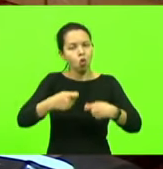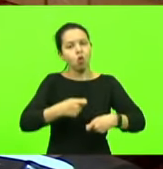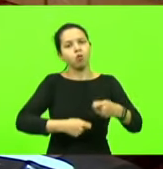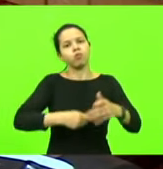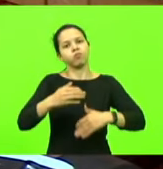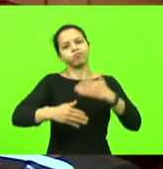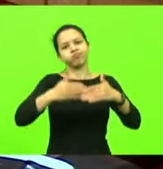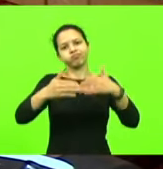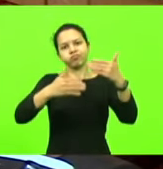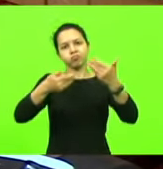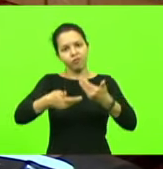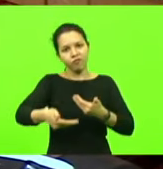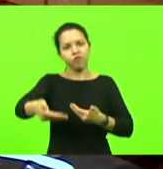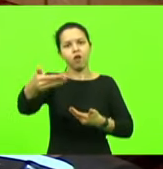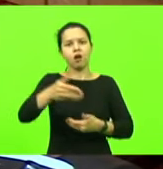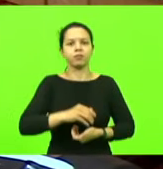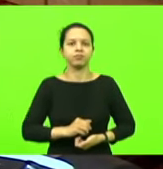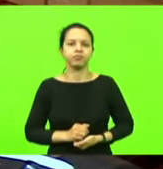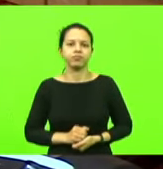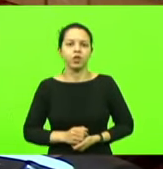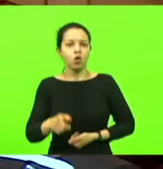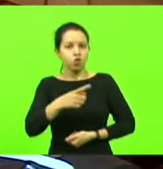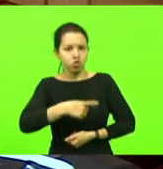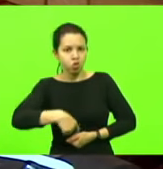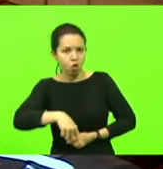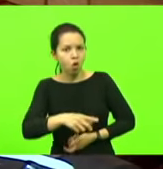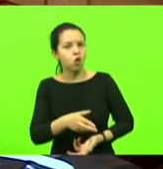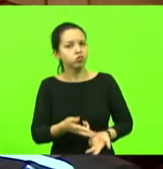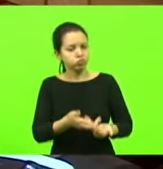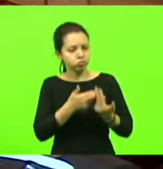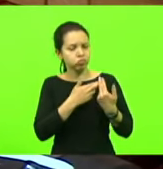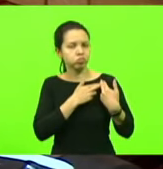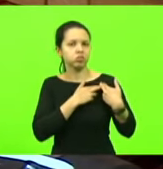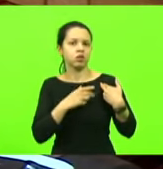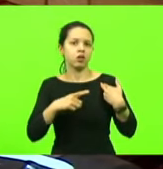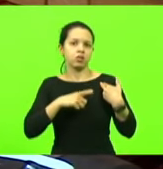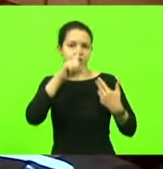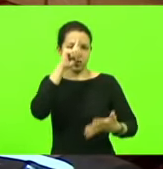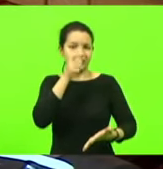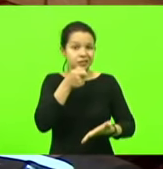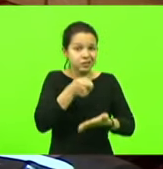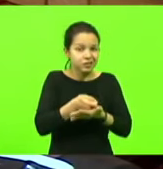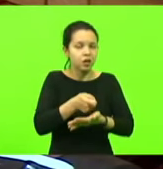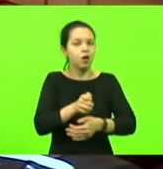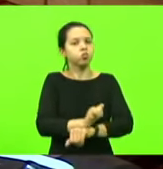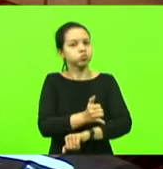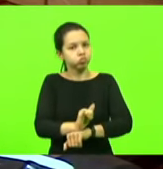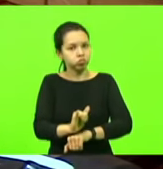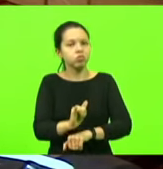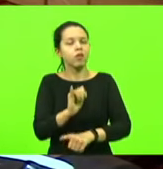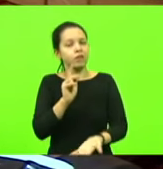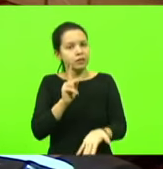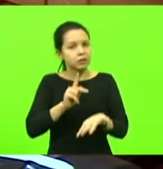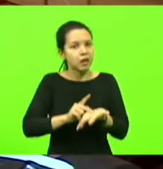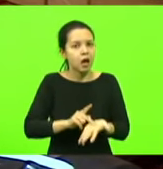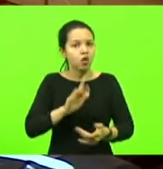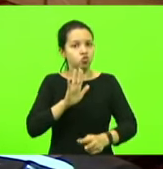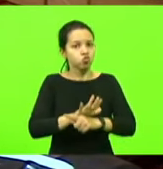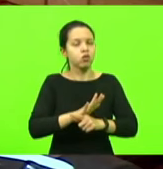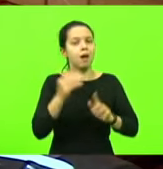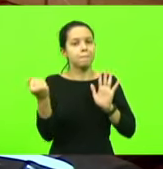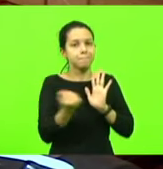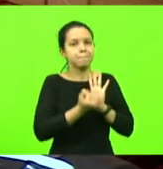Nós temos nas nossas mãos uma decisão estratégica de fato, deixar a marca